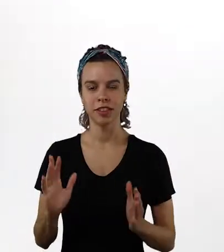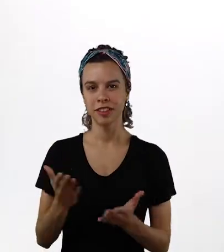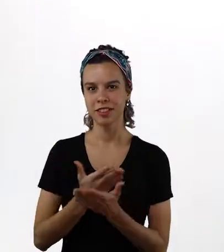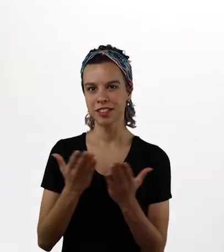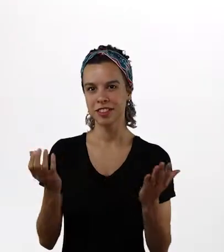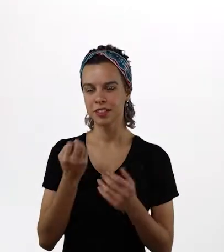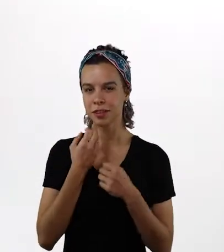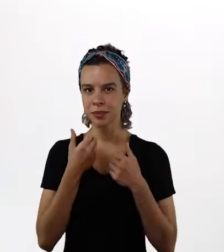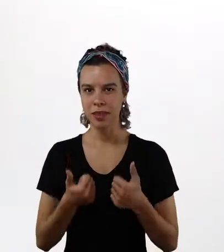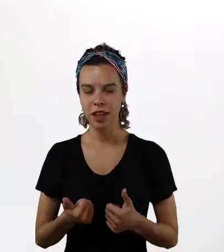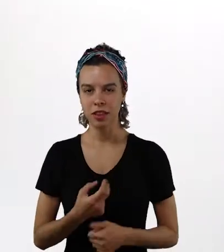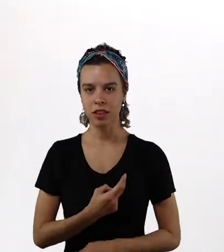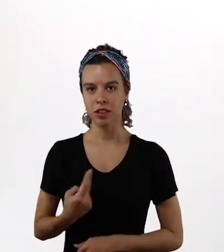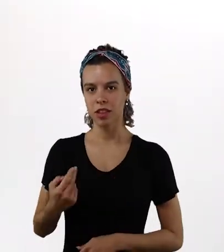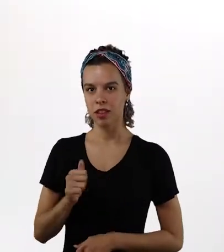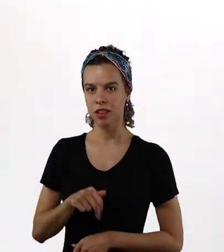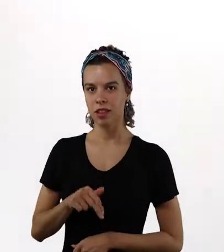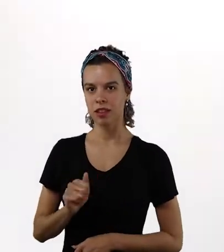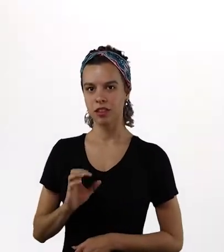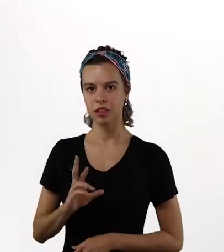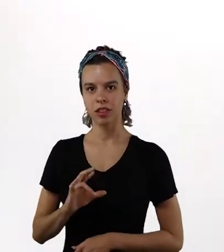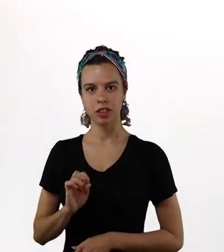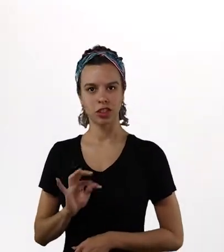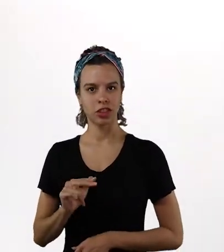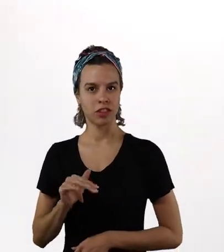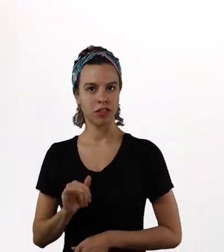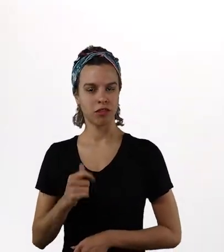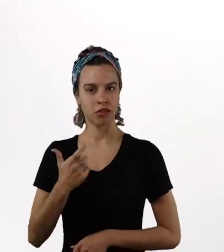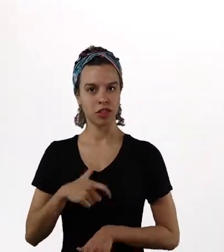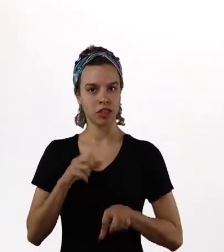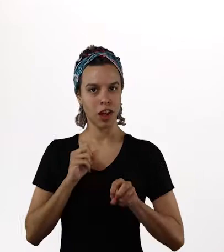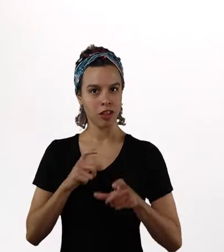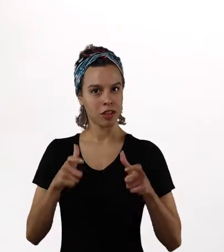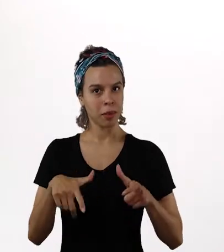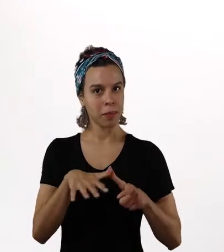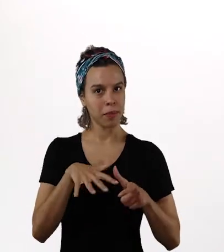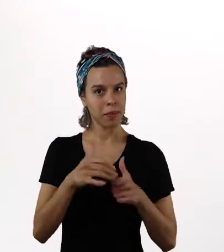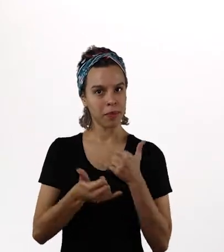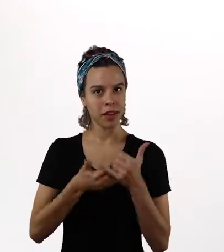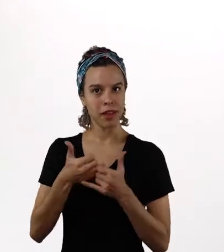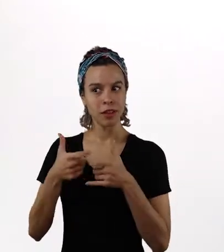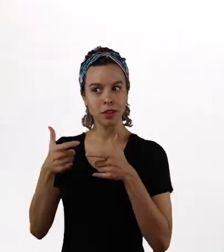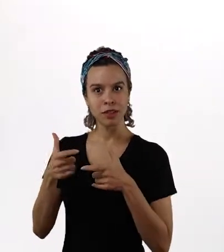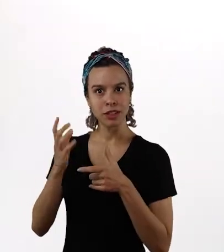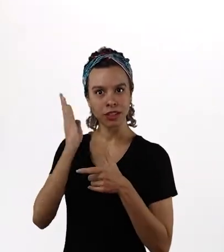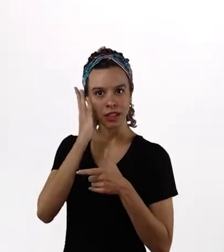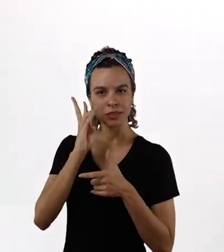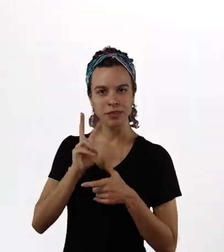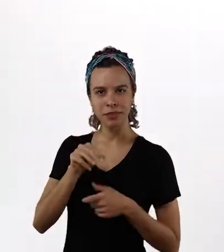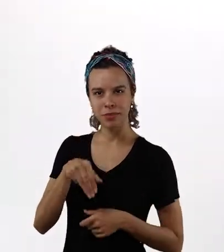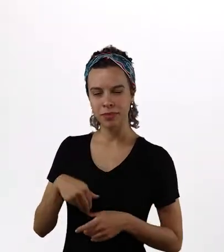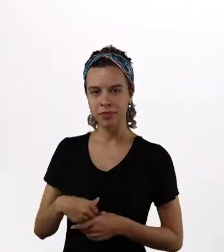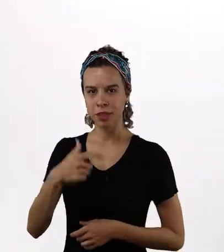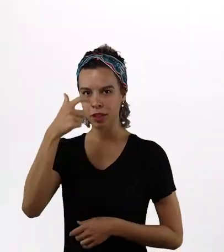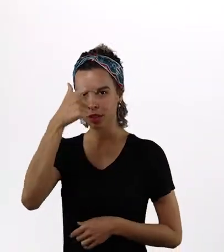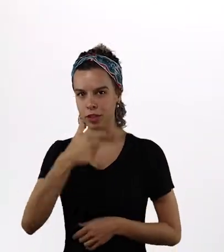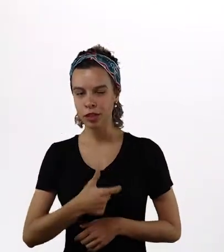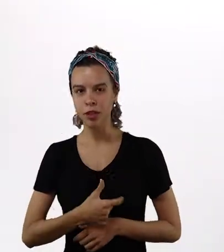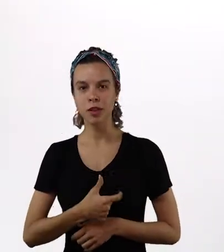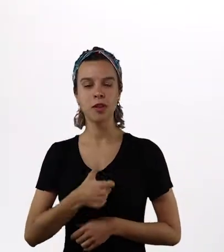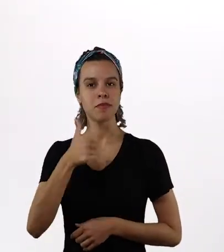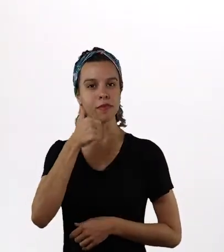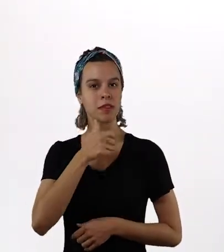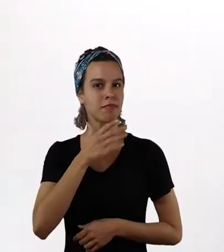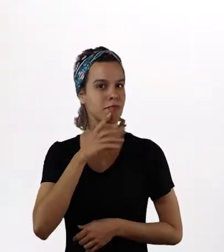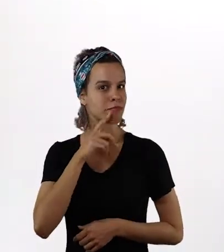Oi, gente, tudo bem? Meu nome é Ana Cristina, sou educadora do Espaço de Brincar da Unidade SESC Vila Mariana. Eu sou uma